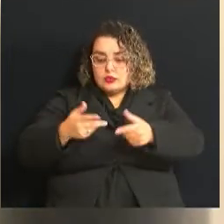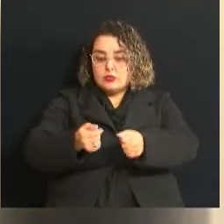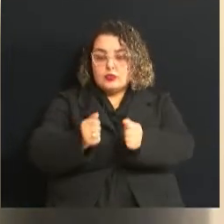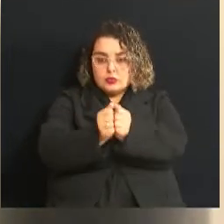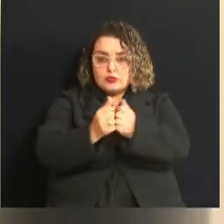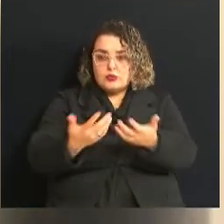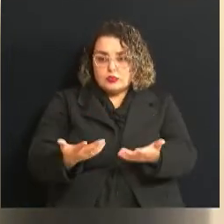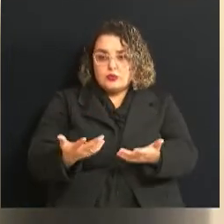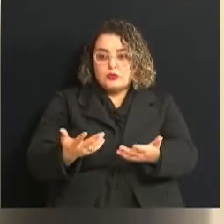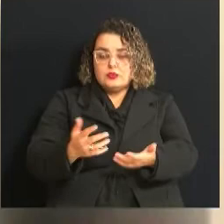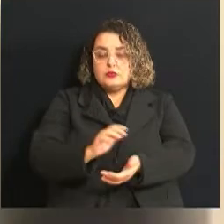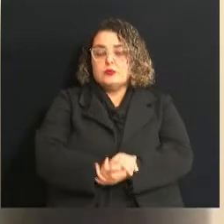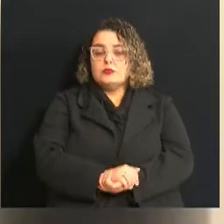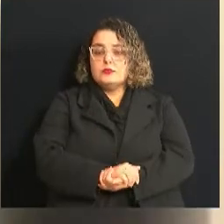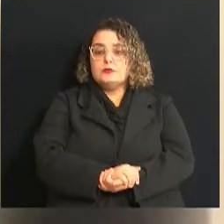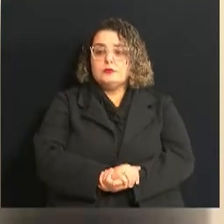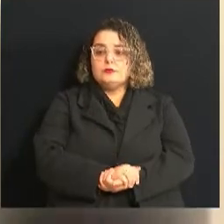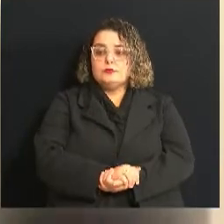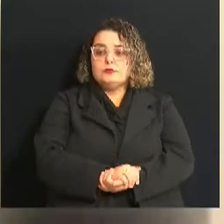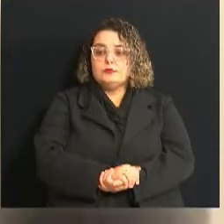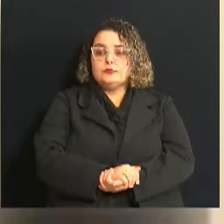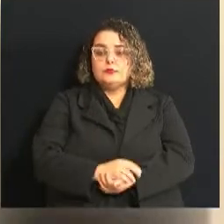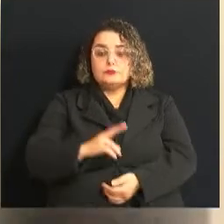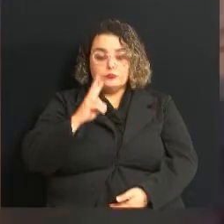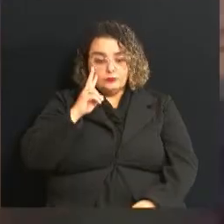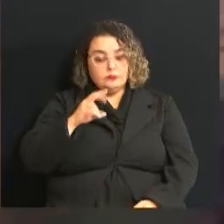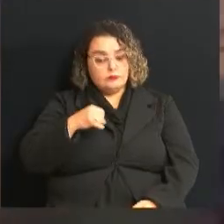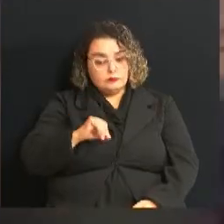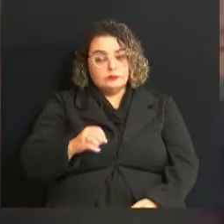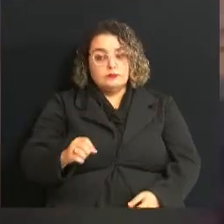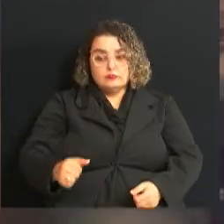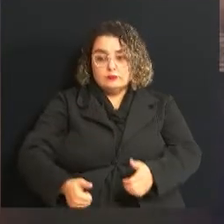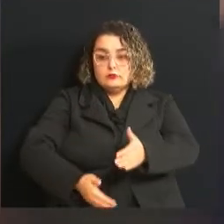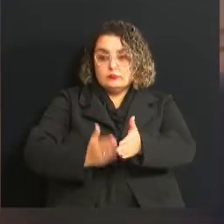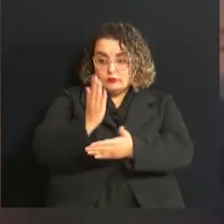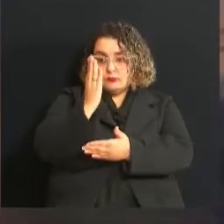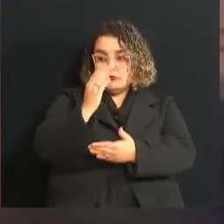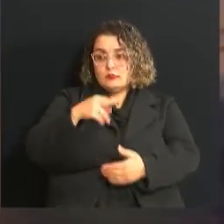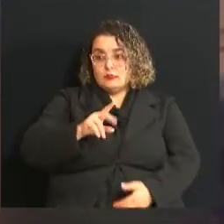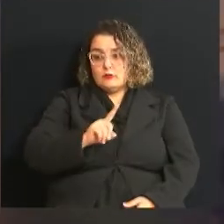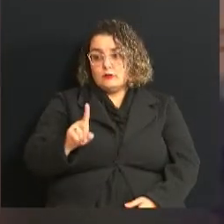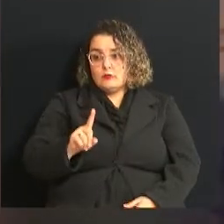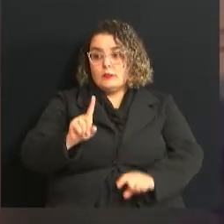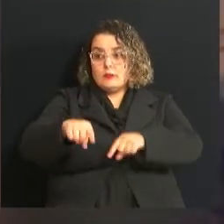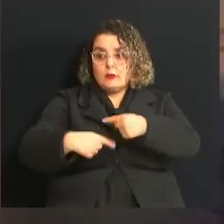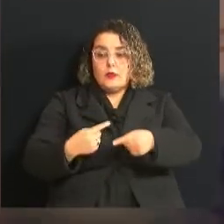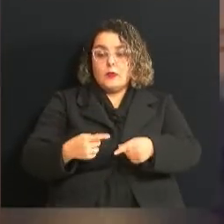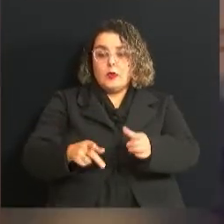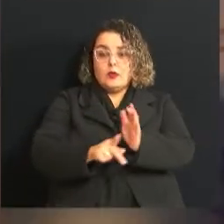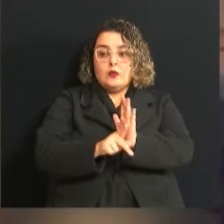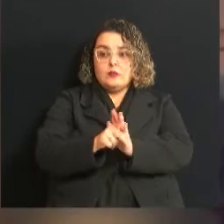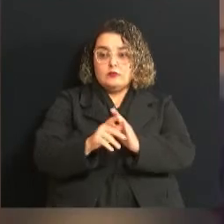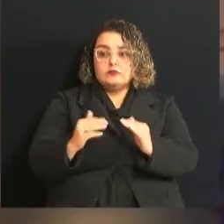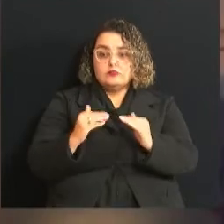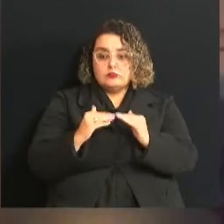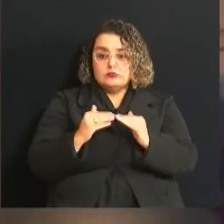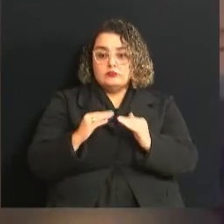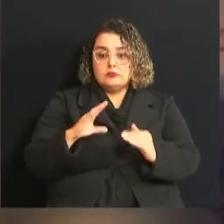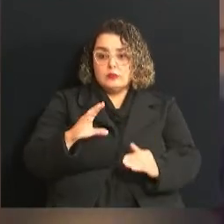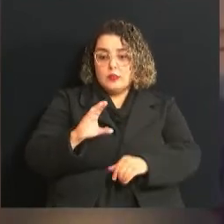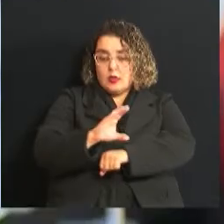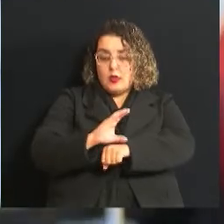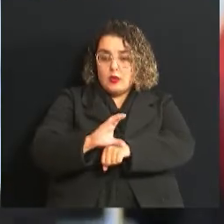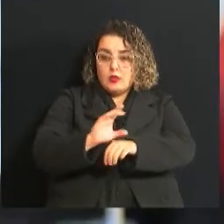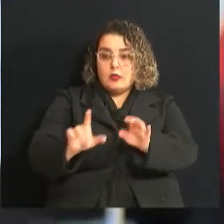dos vereadores, para ver se é aprovado ou não. Outro projeto que teve o parecer favorável da Constileg foi